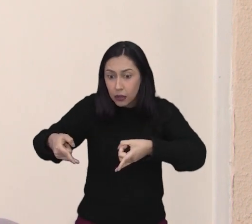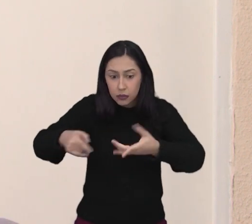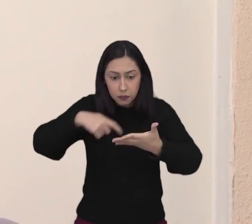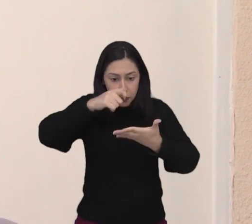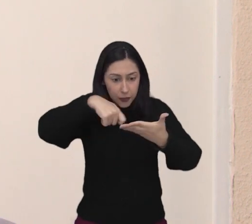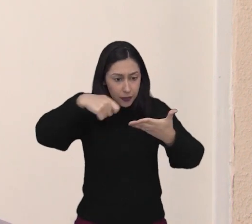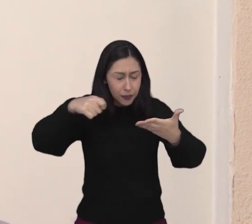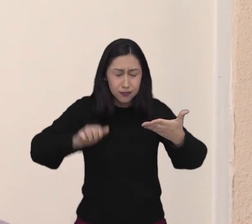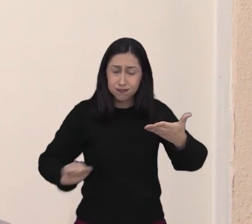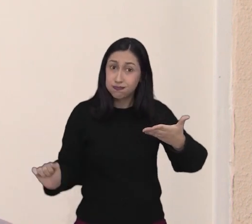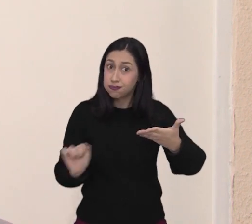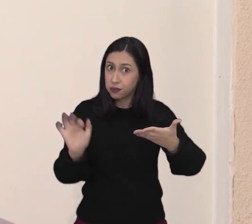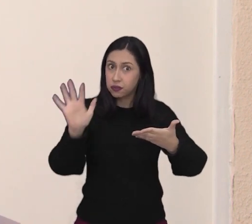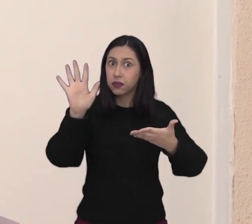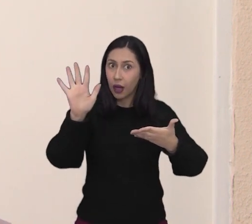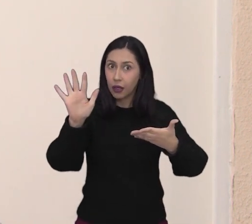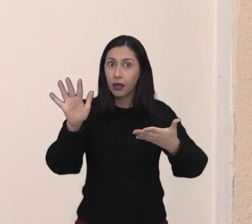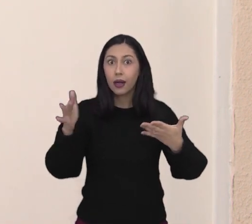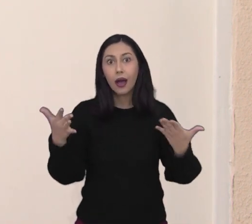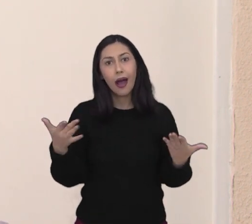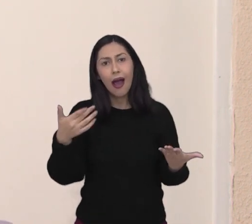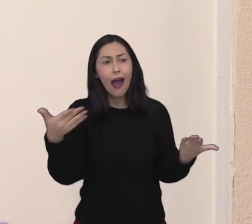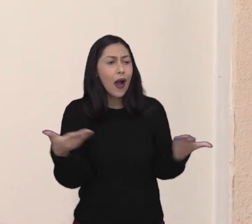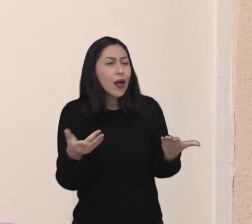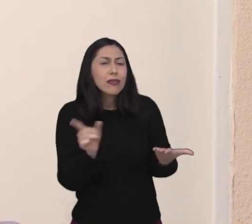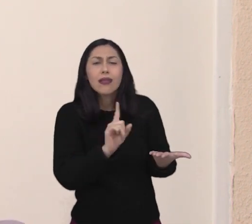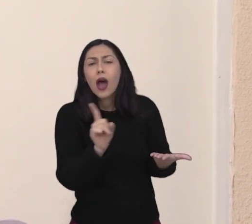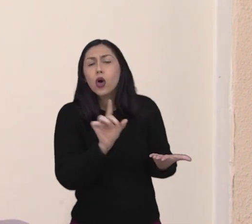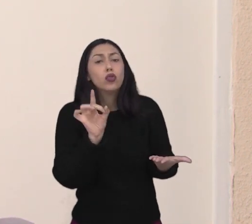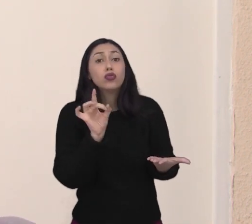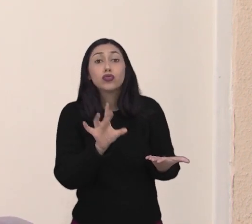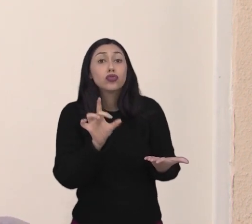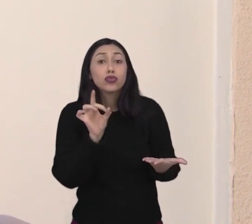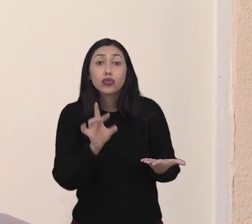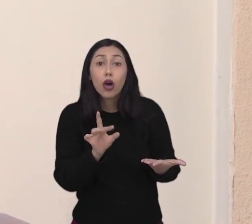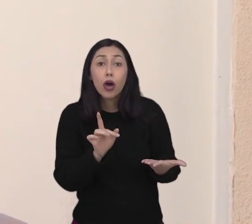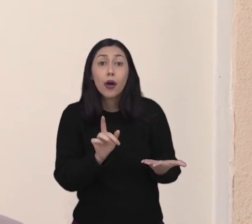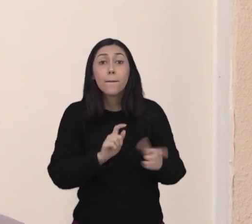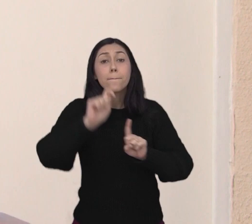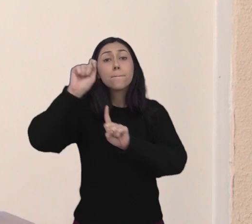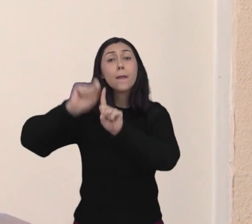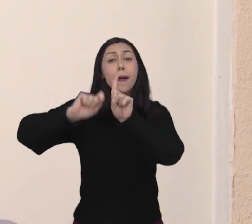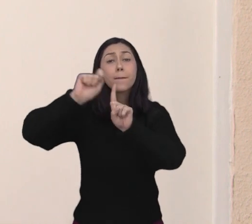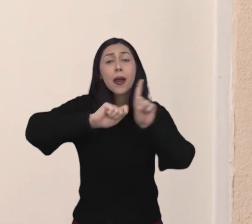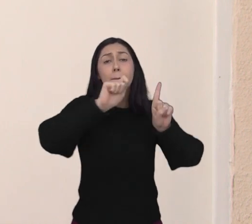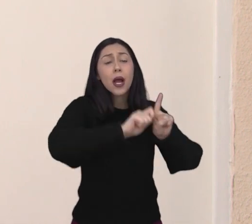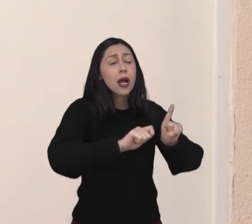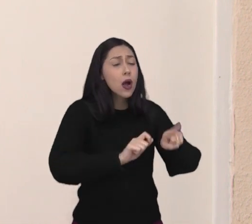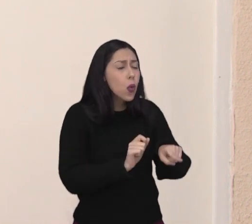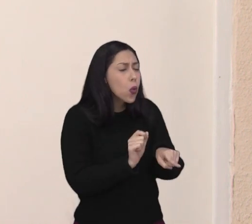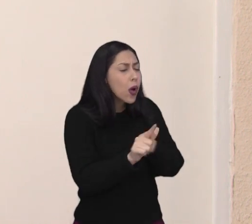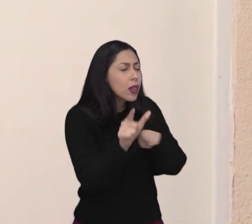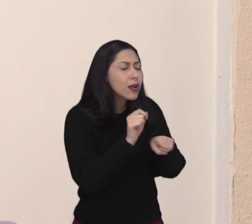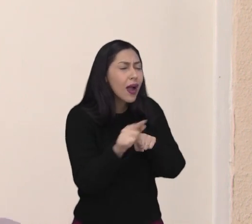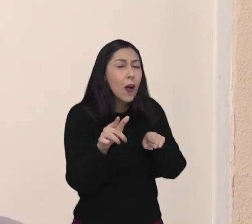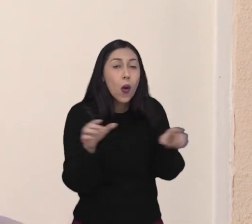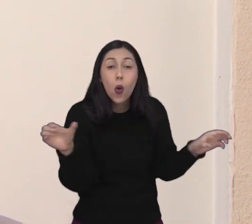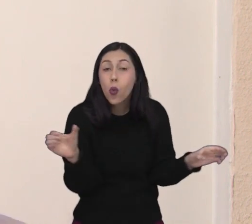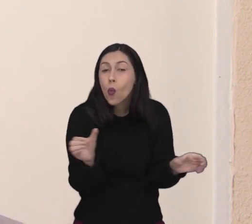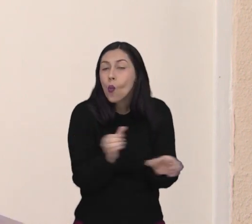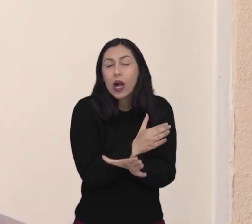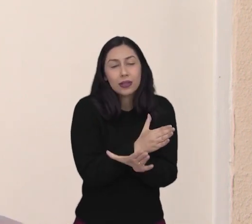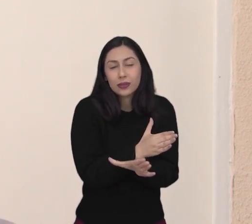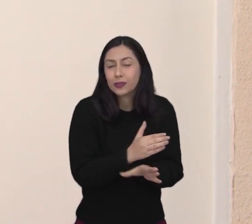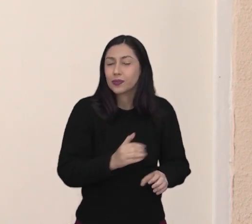a pessoa vai botar tudo isso no papel, fica um valor altíssimo. E aqui não, ela vai chegar e vai todo mês pagar ali um